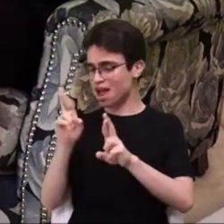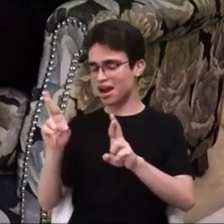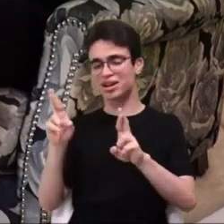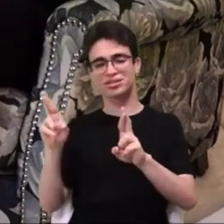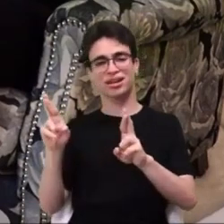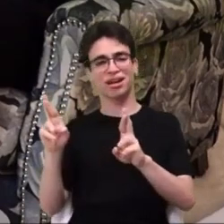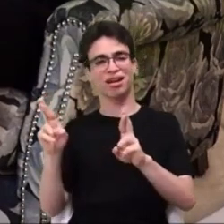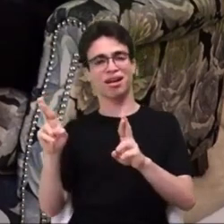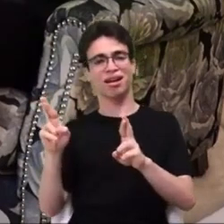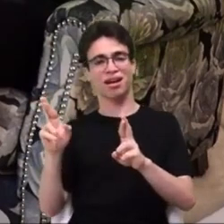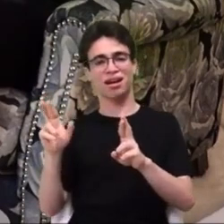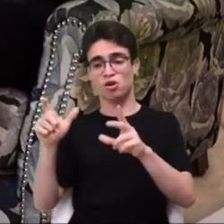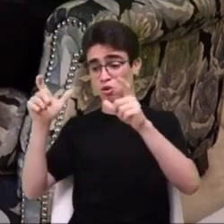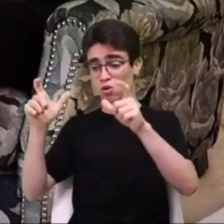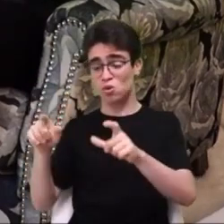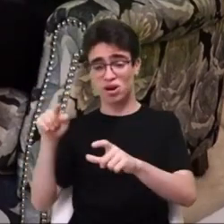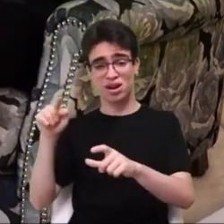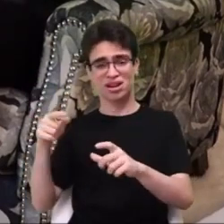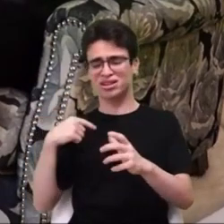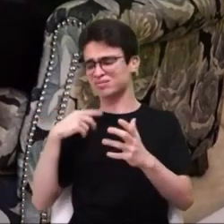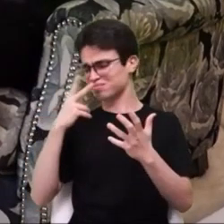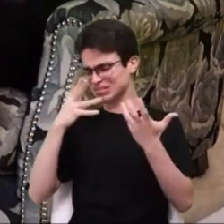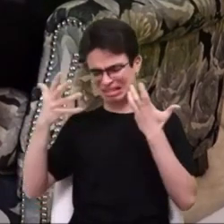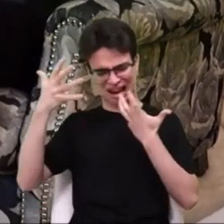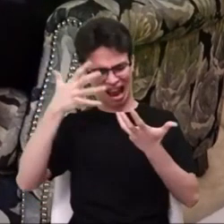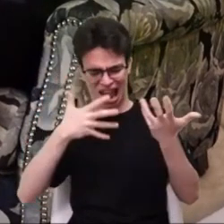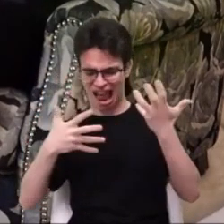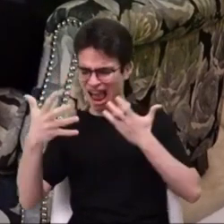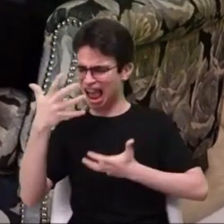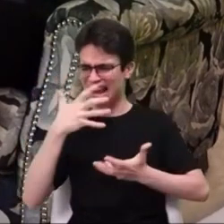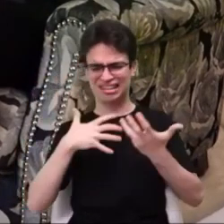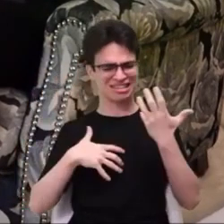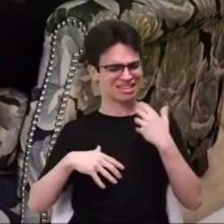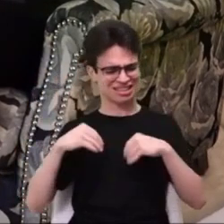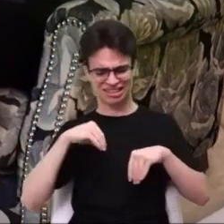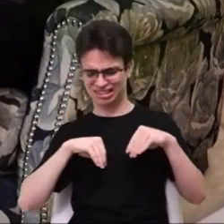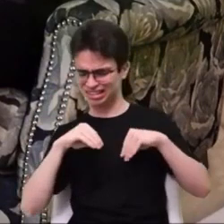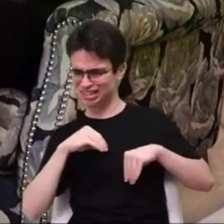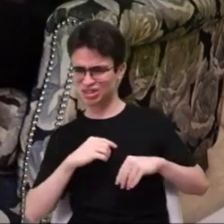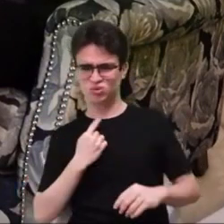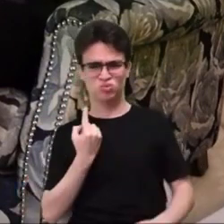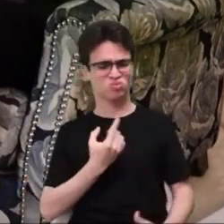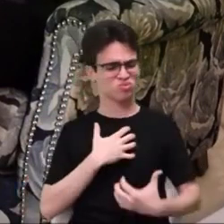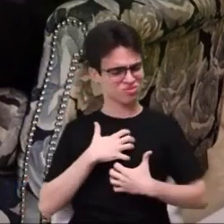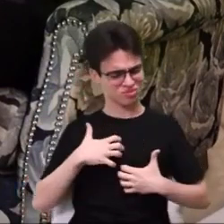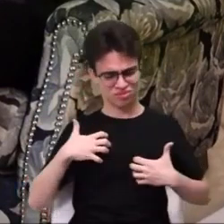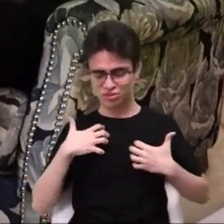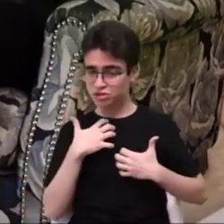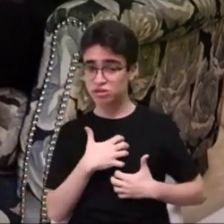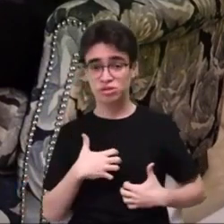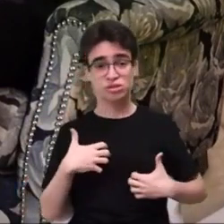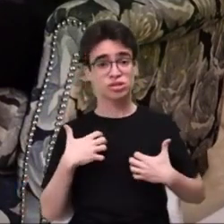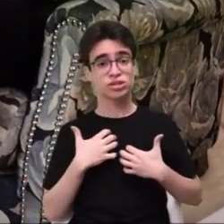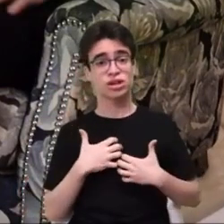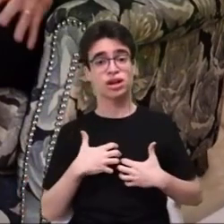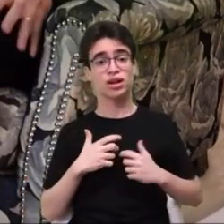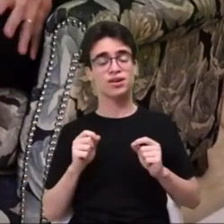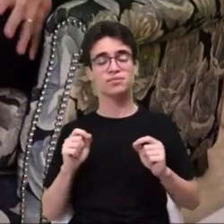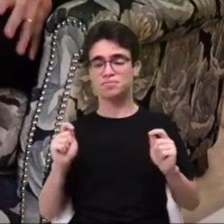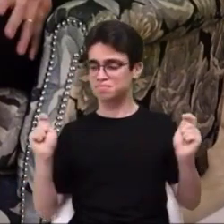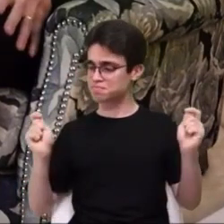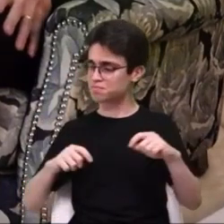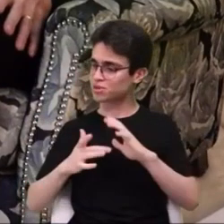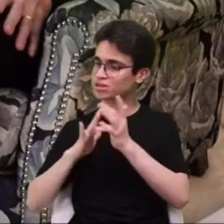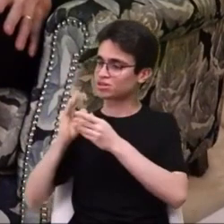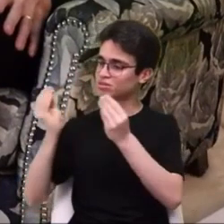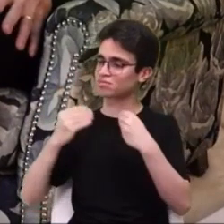né? Que aquele local de confusão, de solidão, de angústia que eu estava, havia esperança